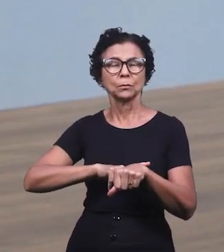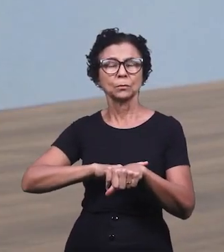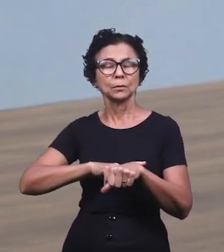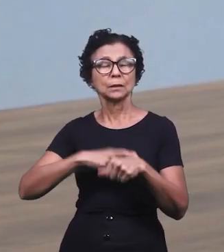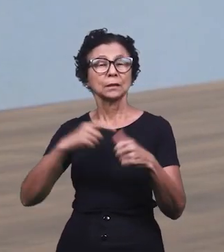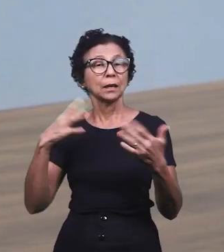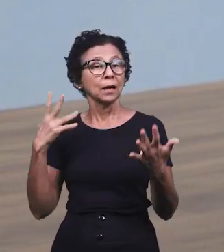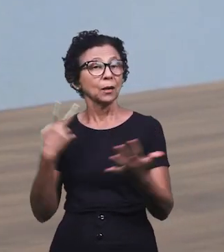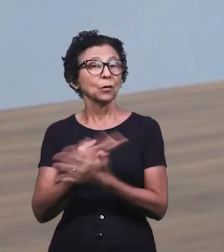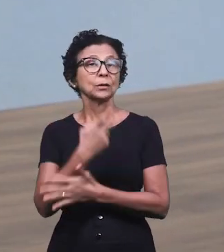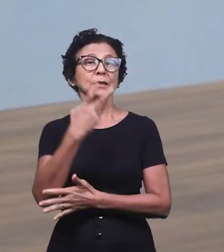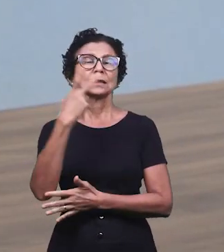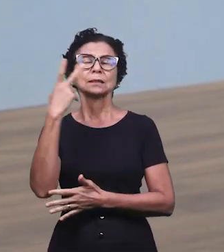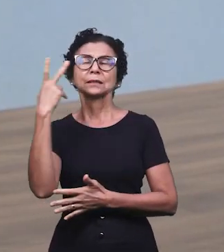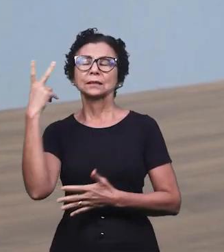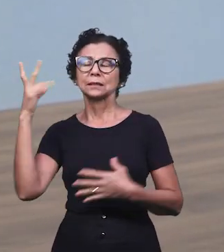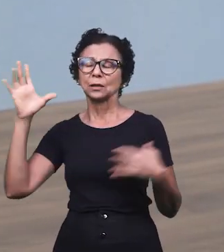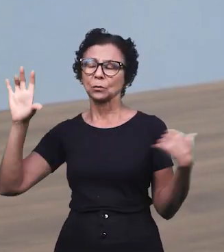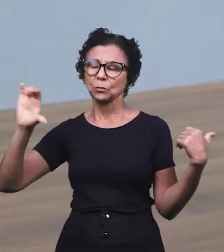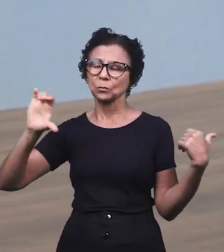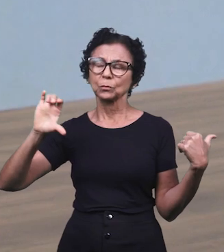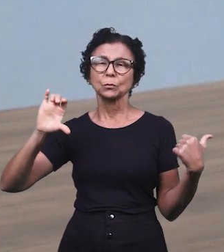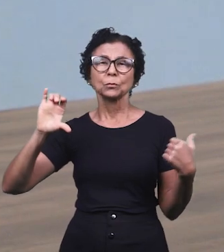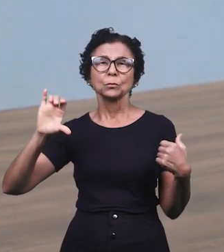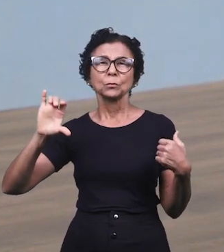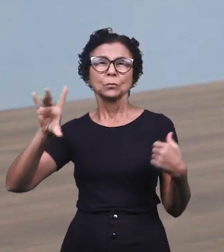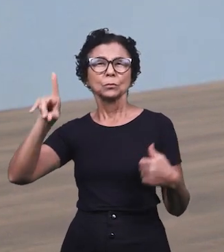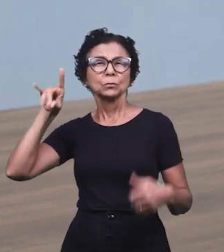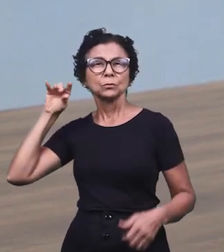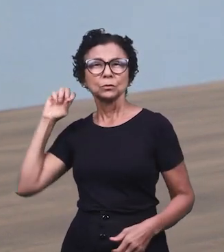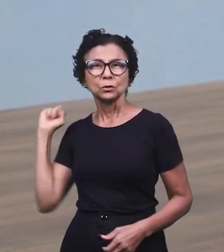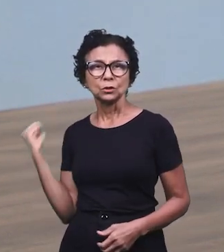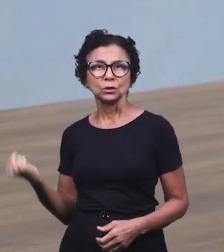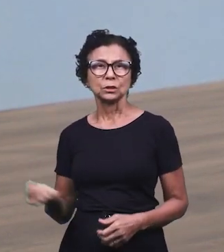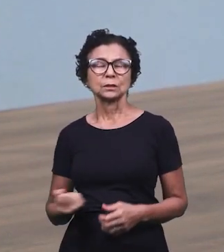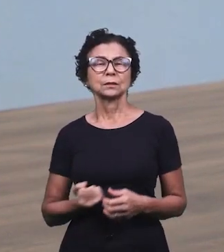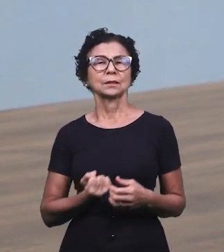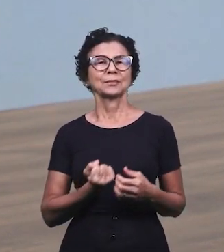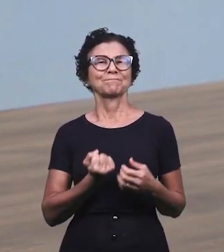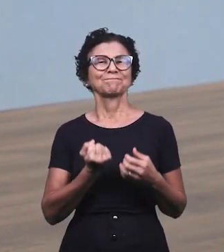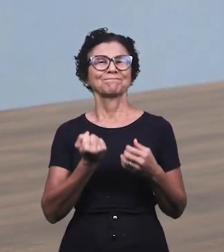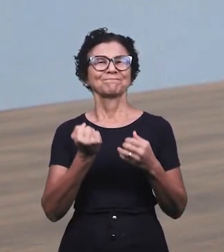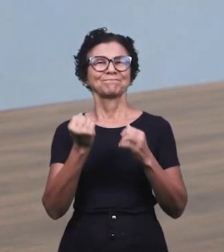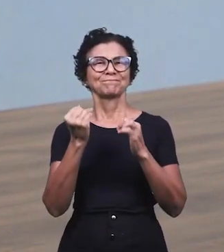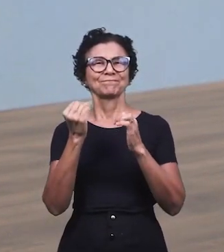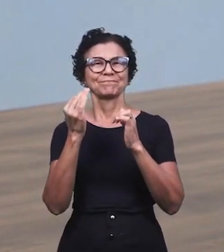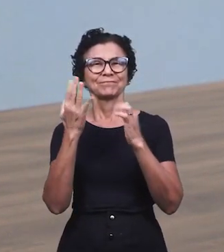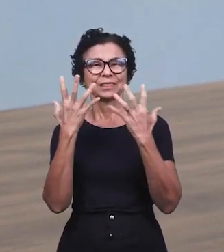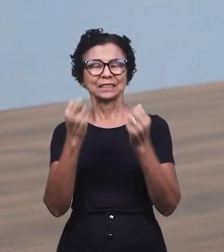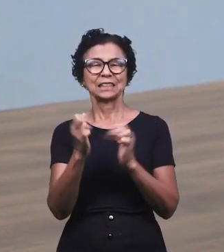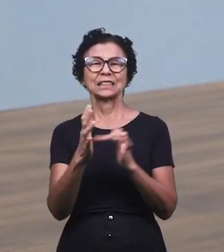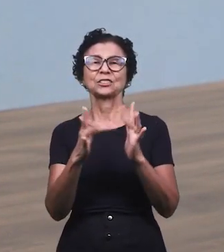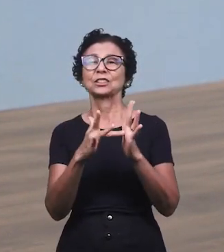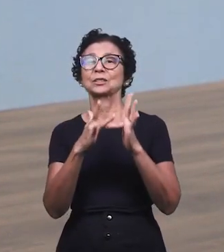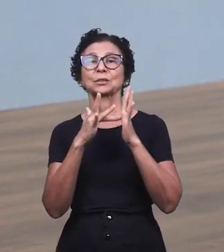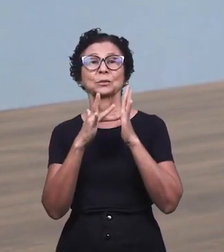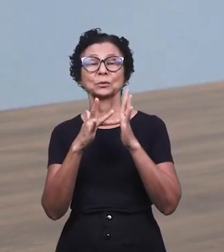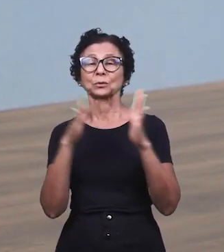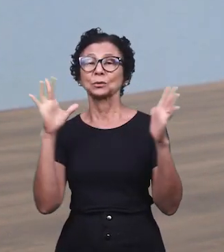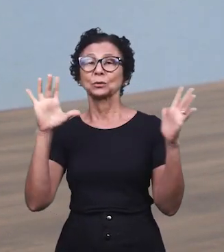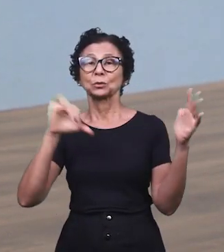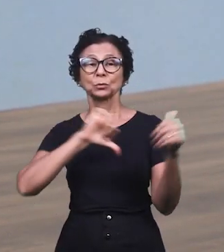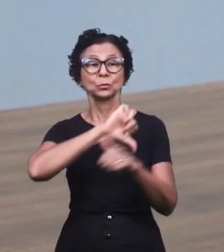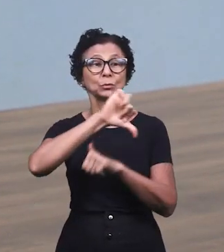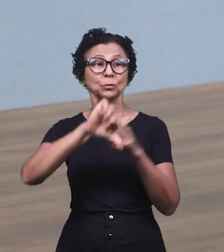dia que realmente abri meu coração para o Senhor. Né? Nasceu, aconteceu, ele entrou, começou a reinar, comecei a sentir